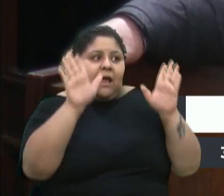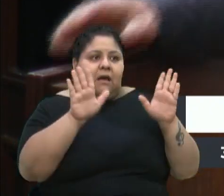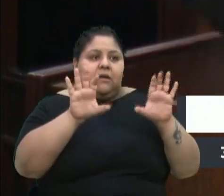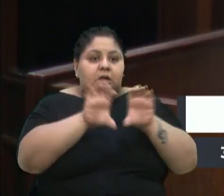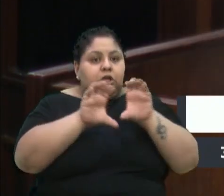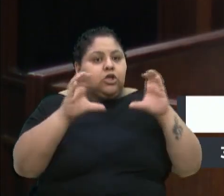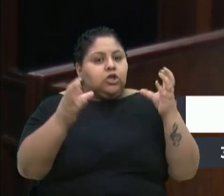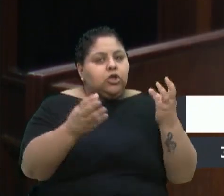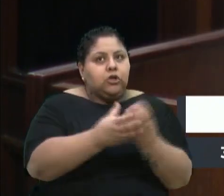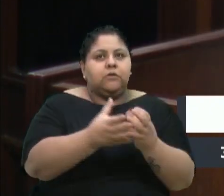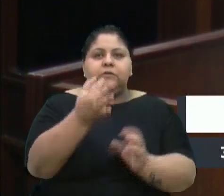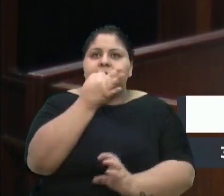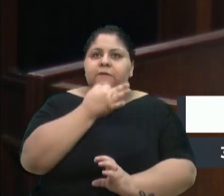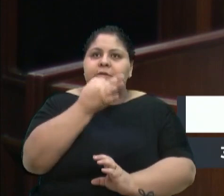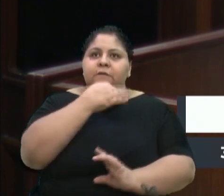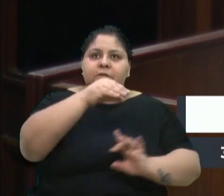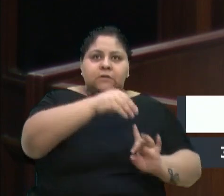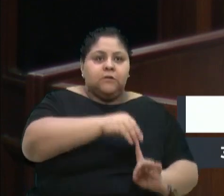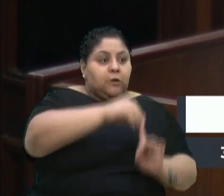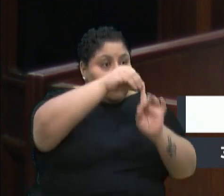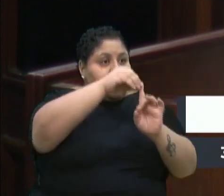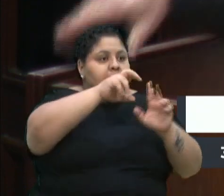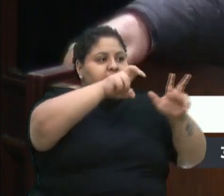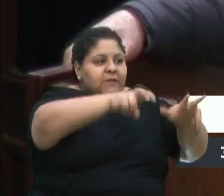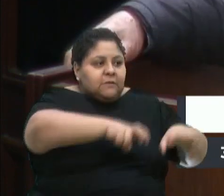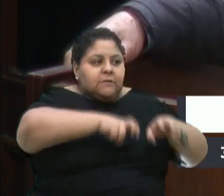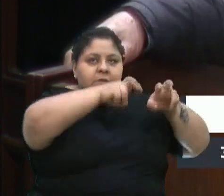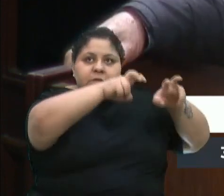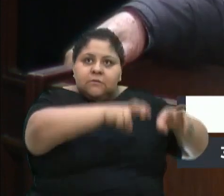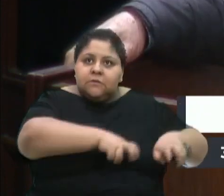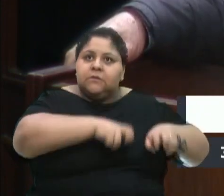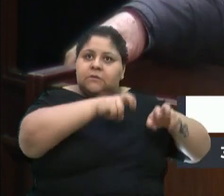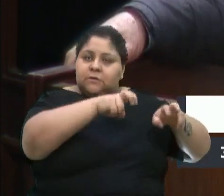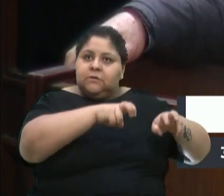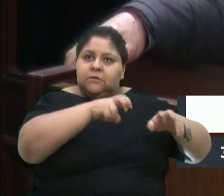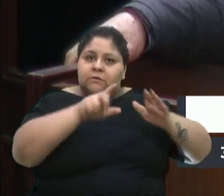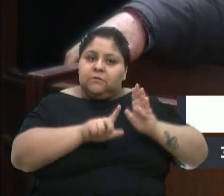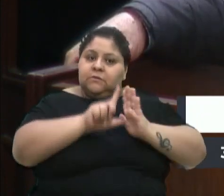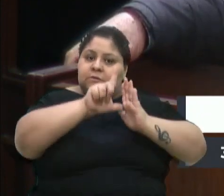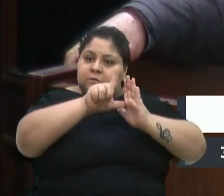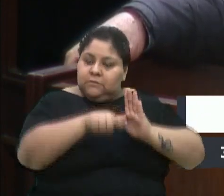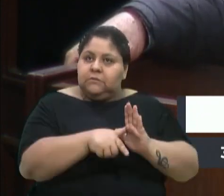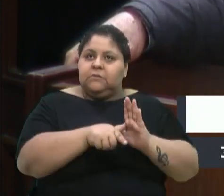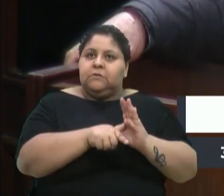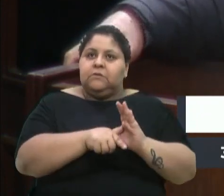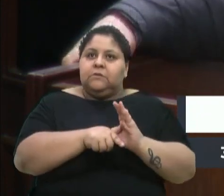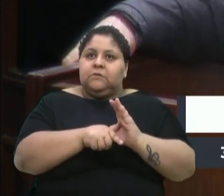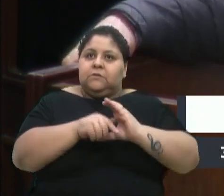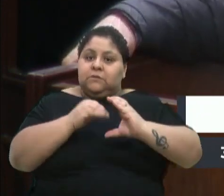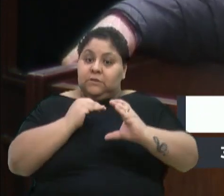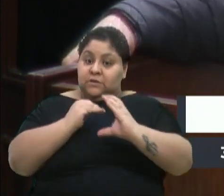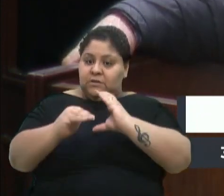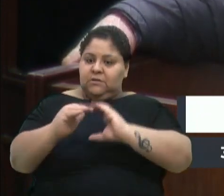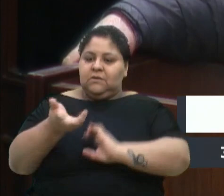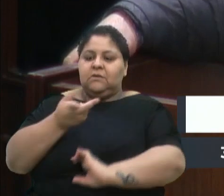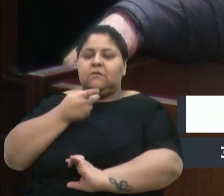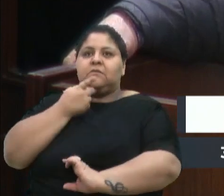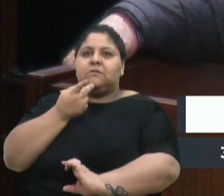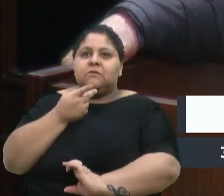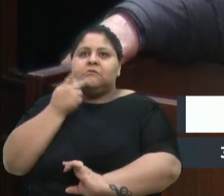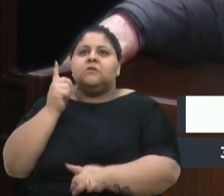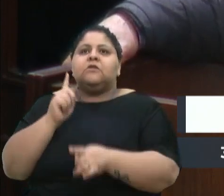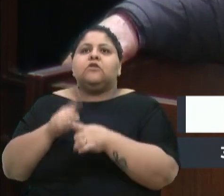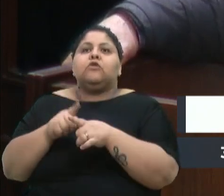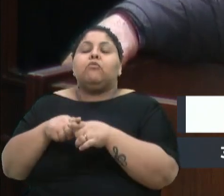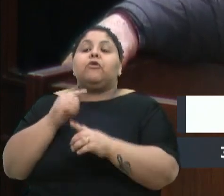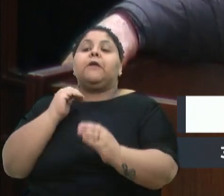comunidade caxiense, principalmente agricultores, que depois vou enviar essa fala. Por que eu